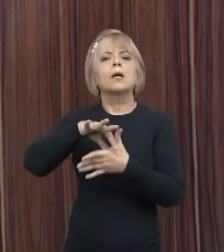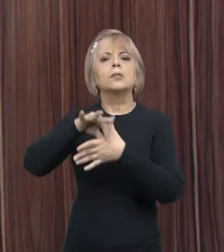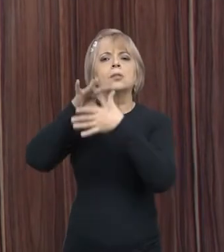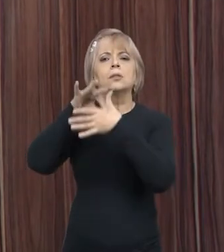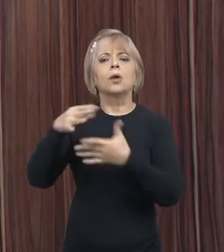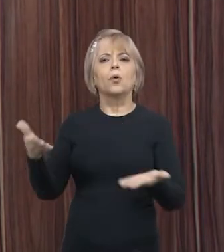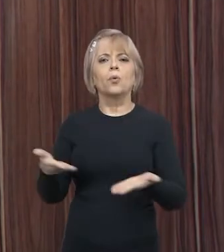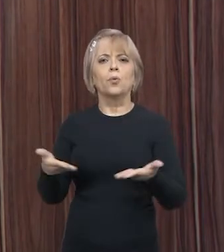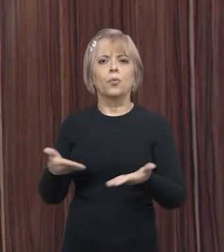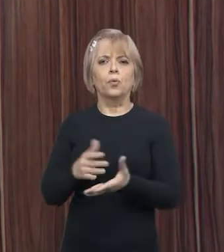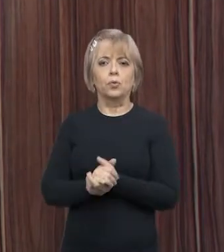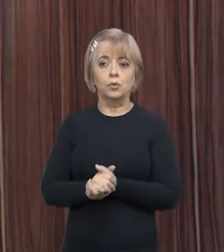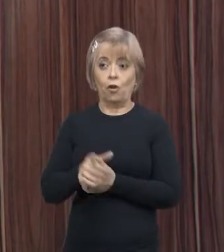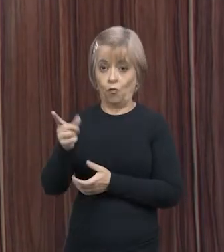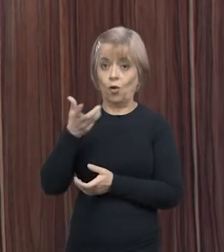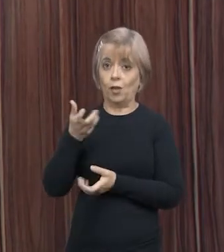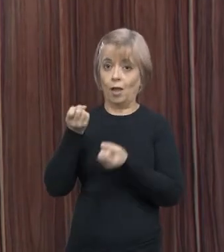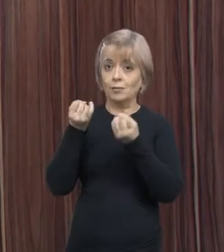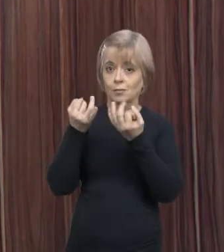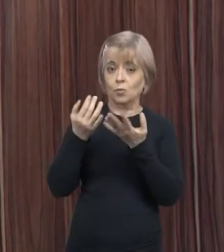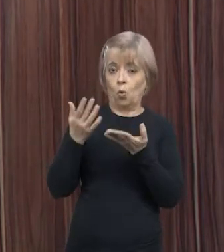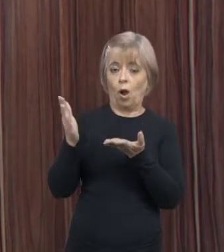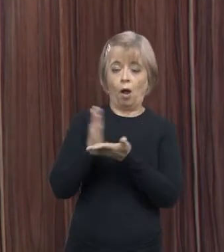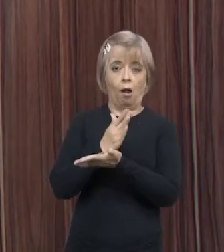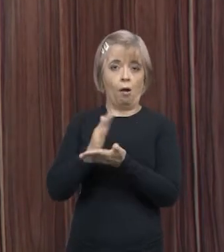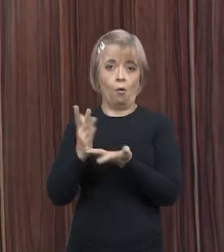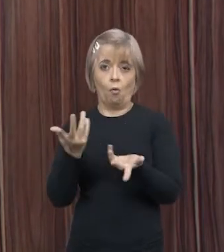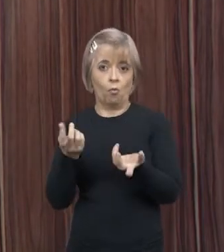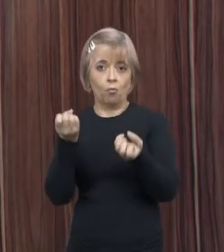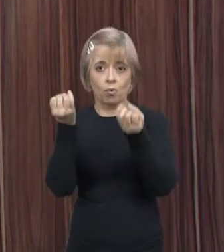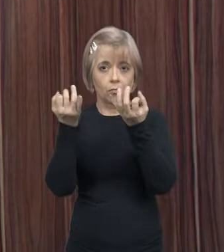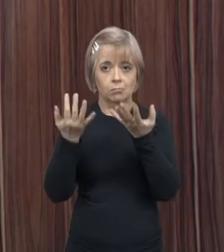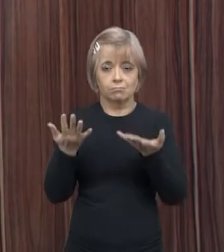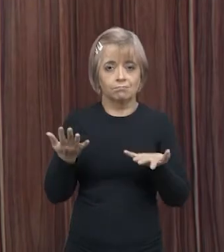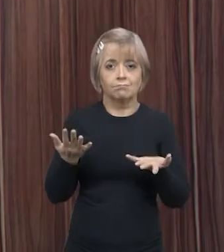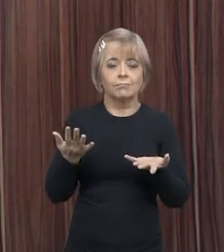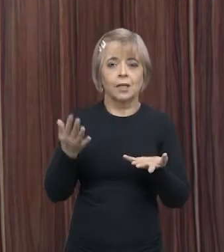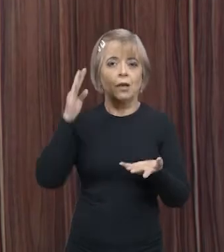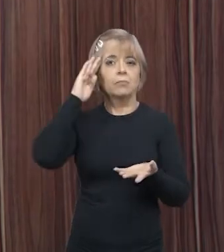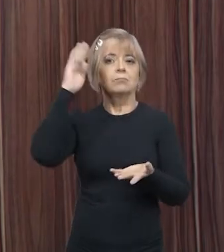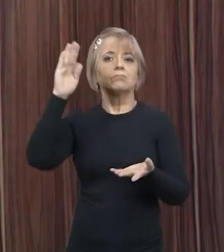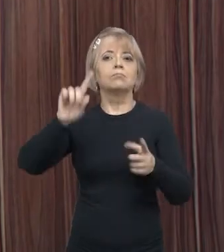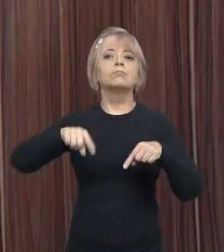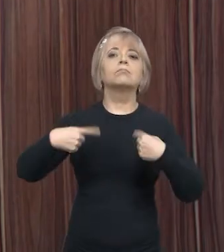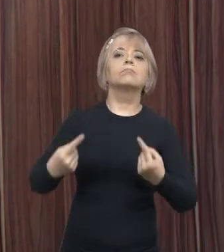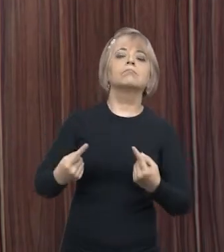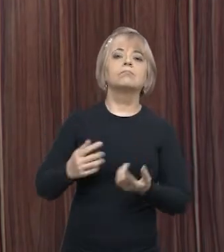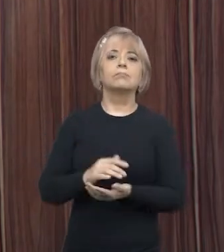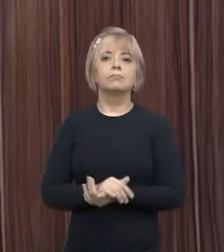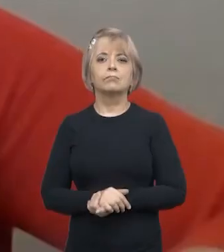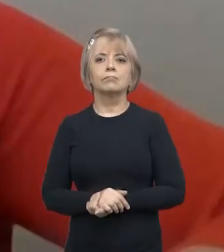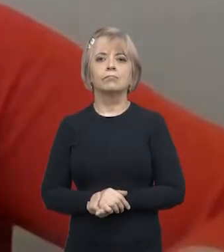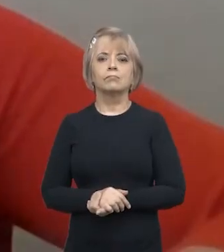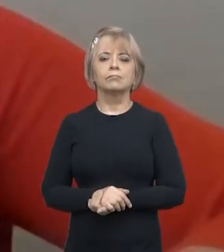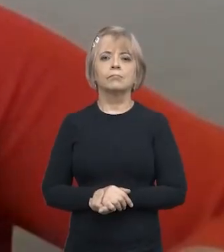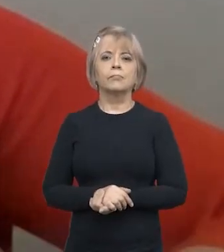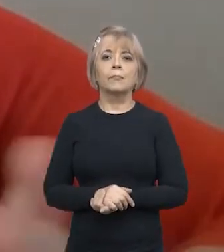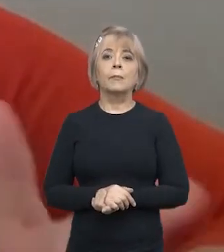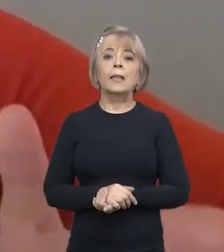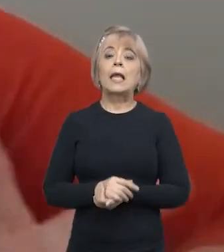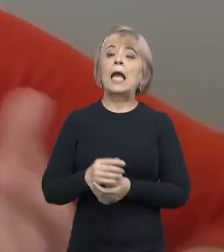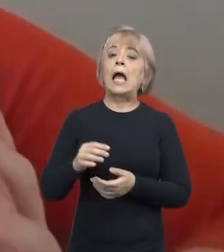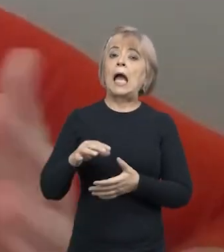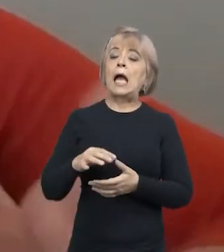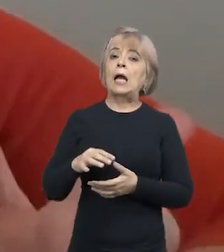atual gestão? A senhora gostaria de destacar algum desses maiores desafios e das conquistas? A